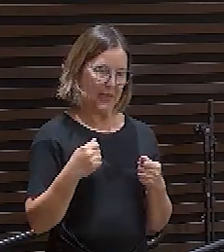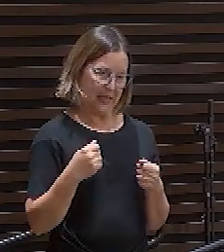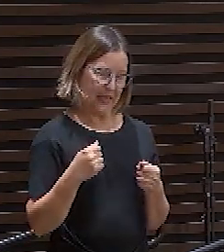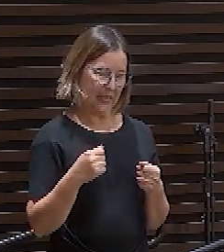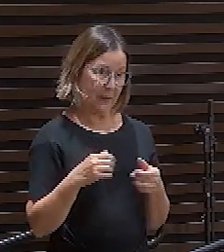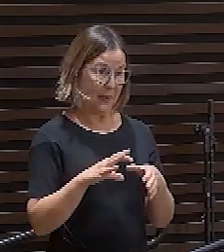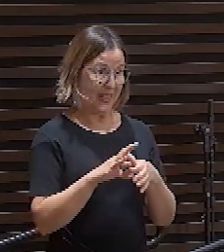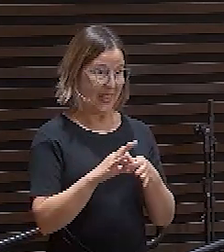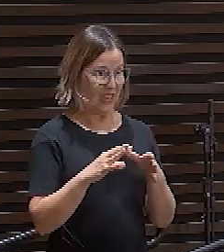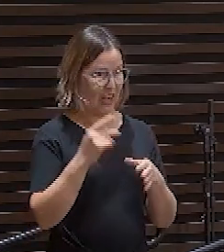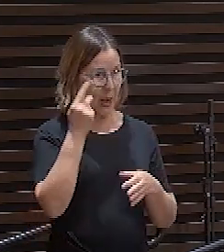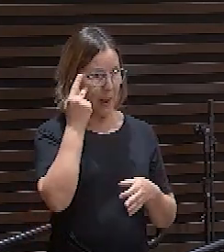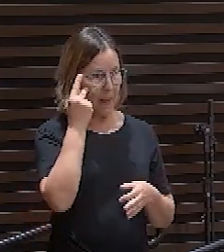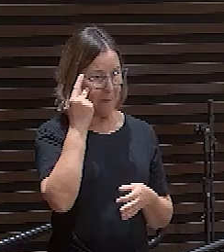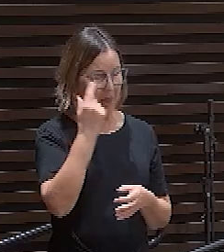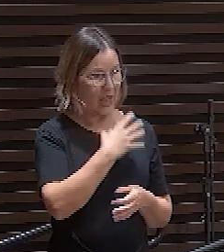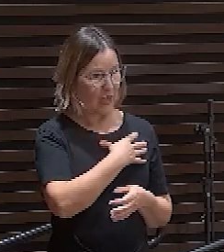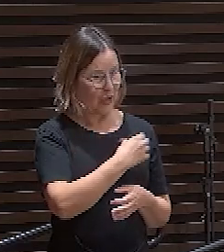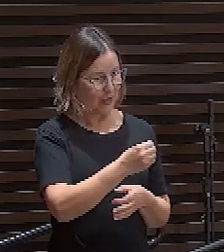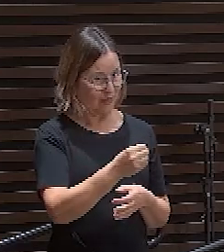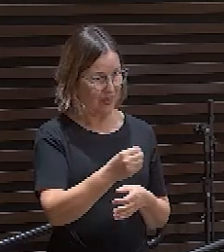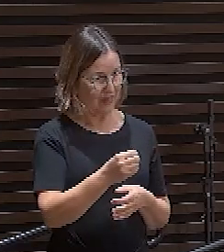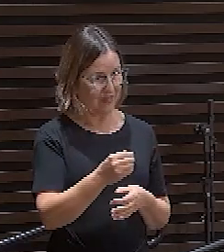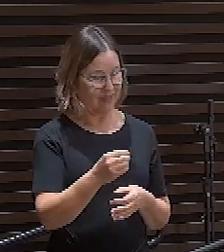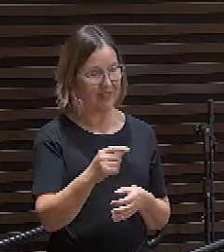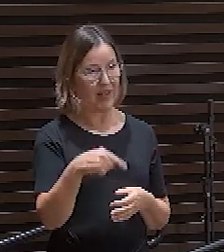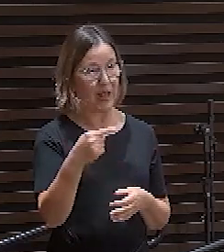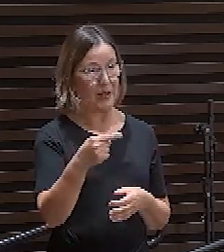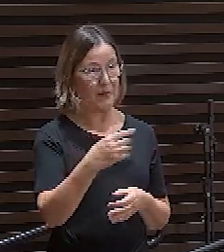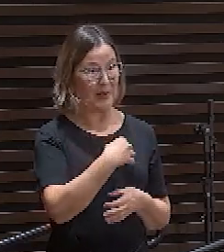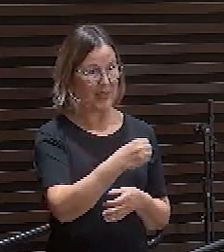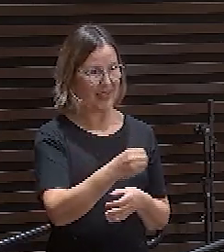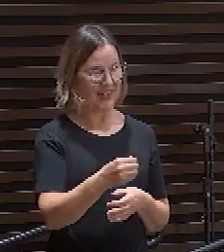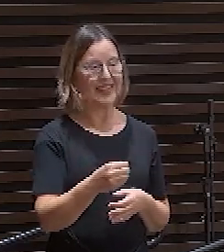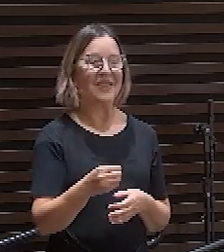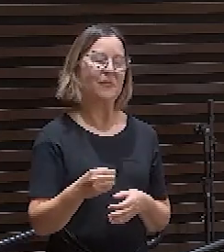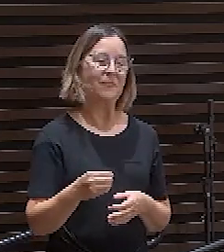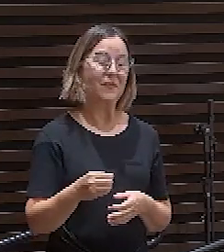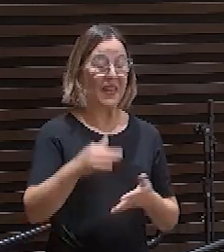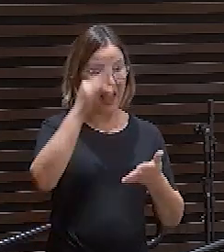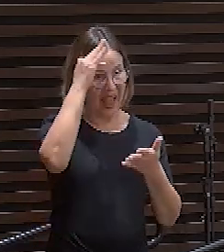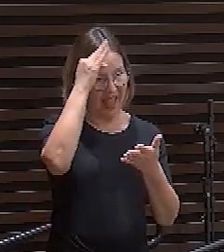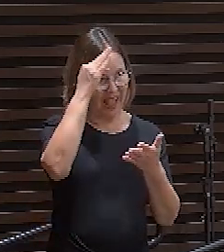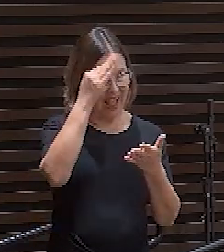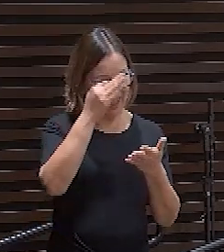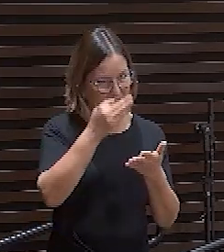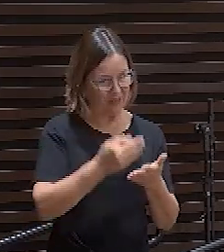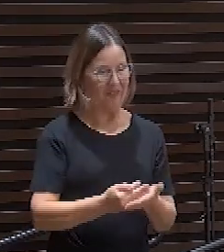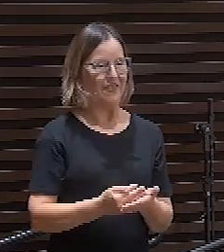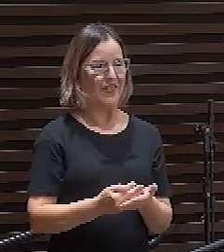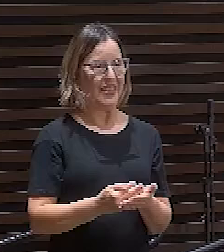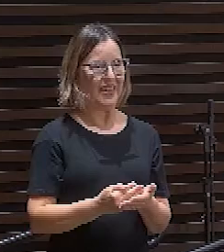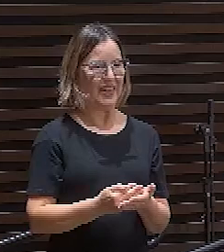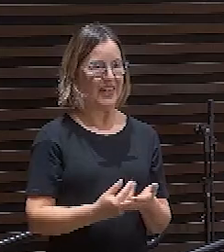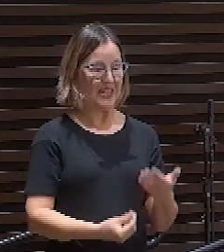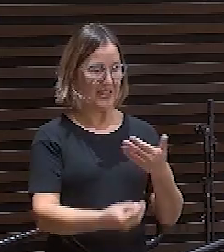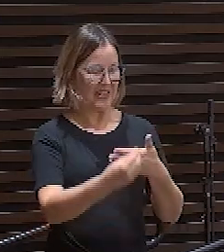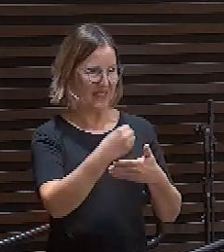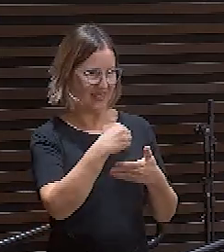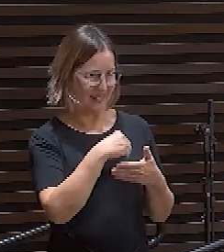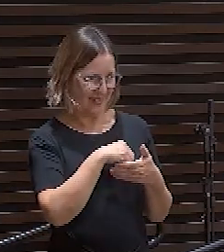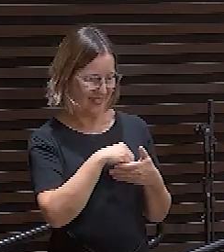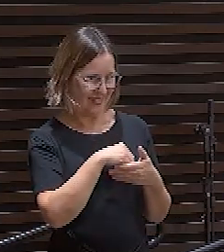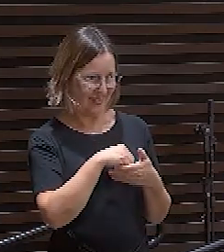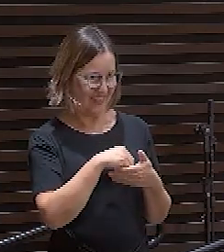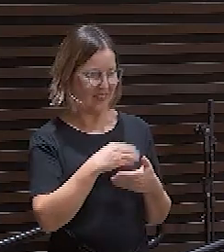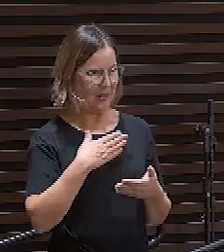deixar para as próximas gerações, aquilo que Ele nos ensinou, aquela fé que Ele colocou no meu coração e no seu